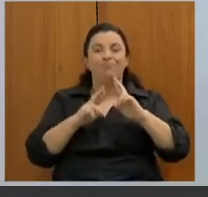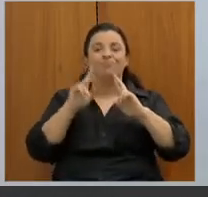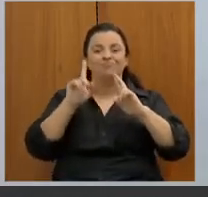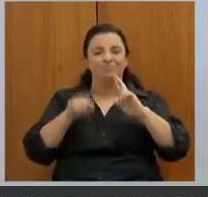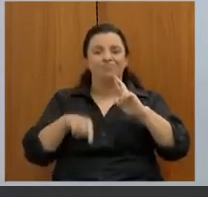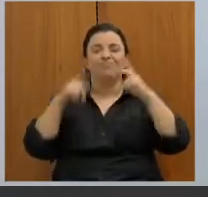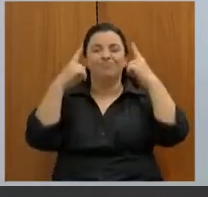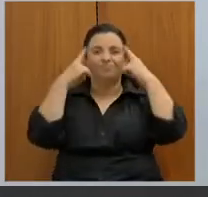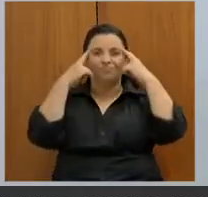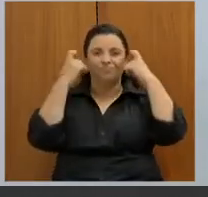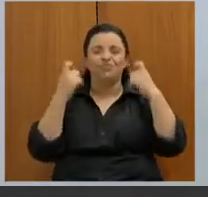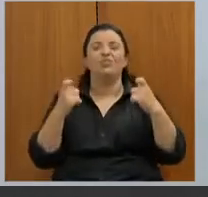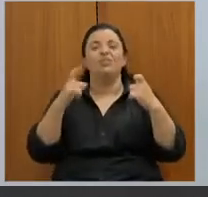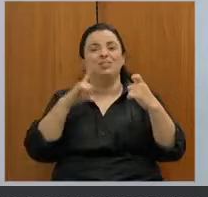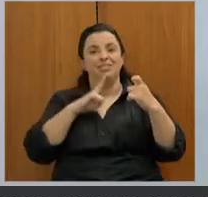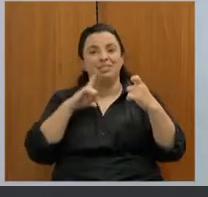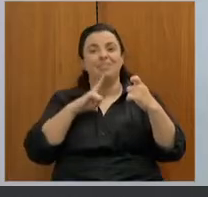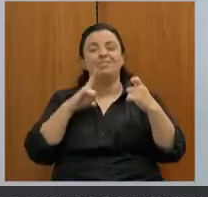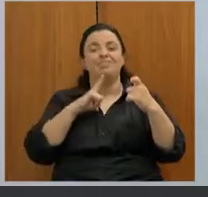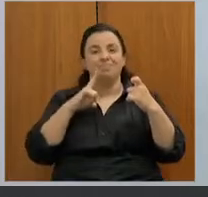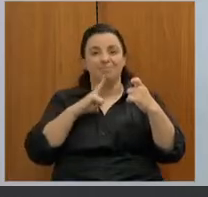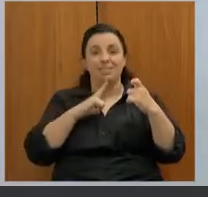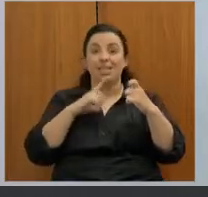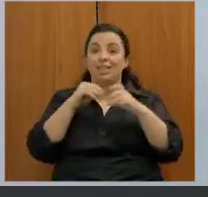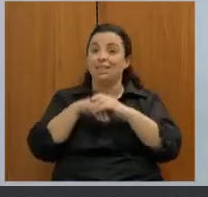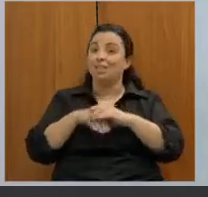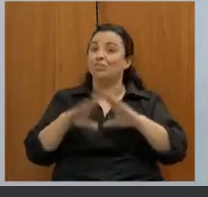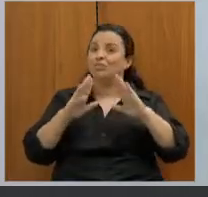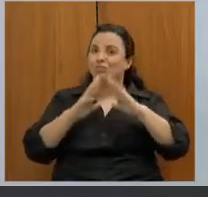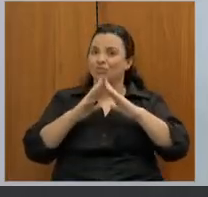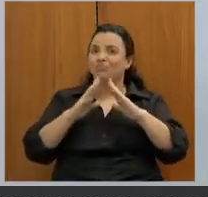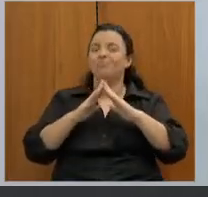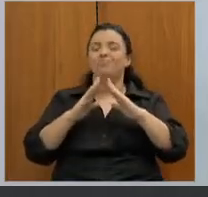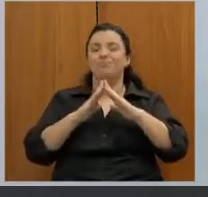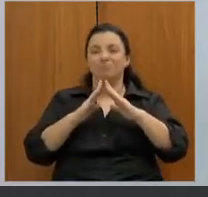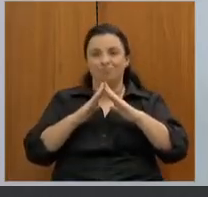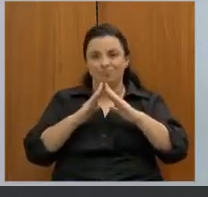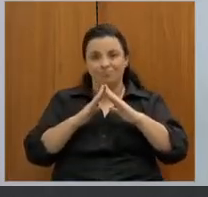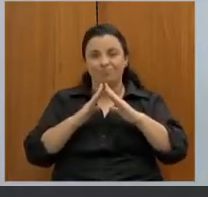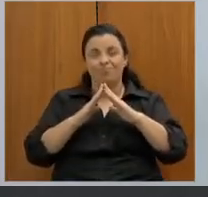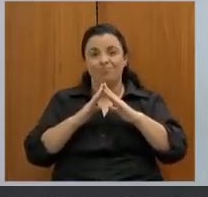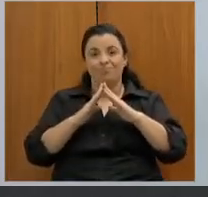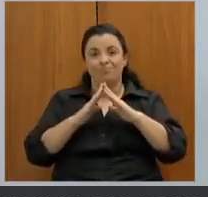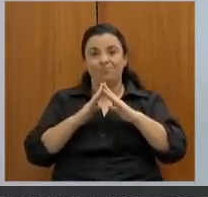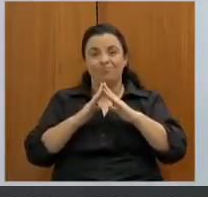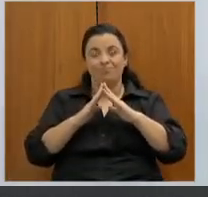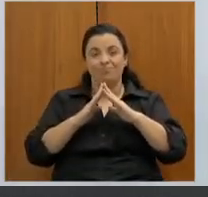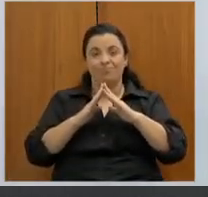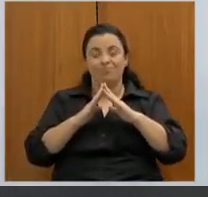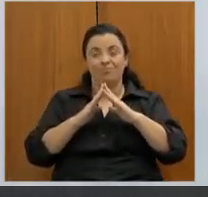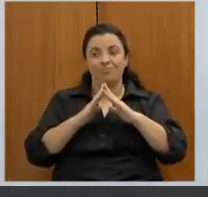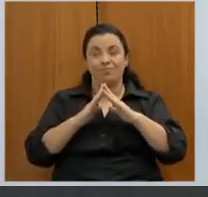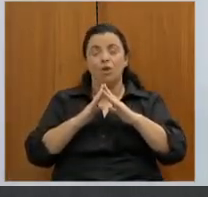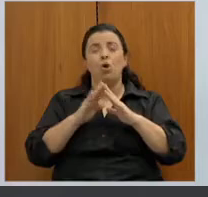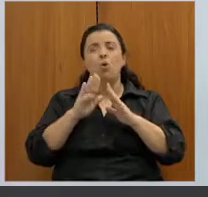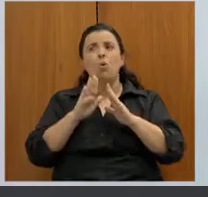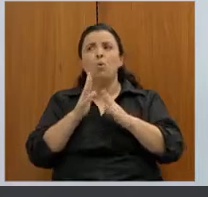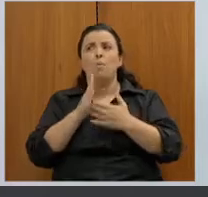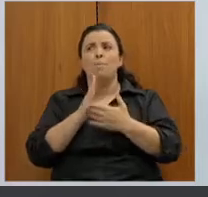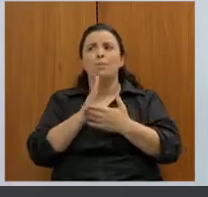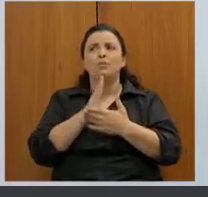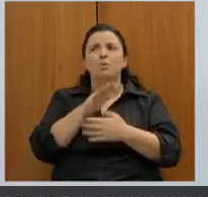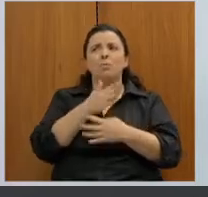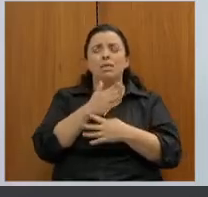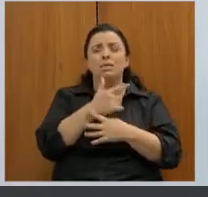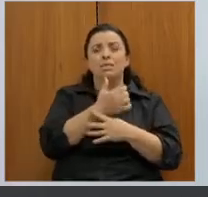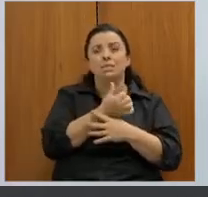que acontecem nos usuários é das nossas famílias sessenta por cento são